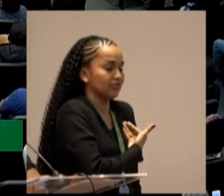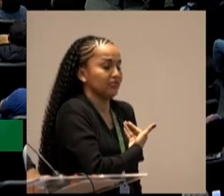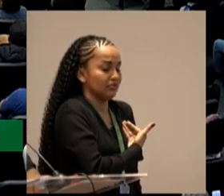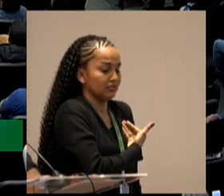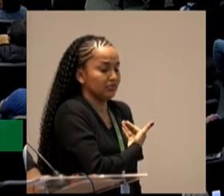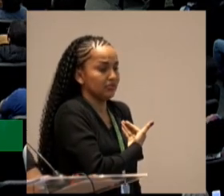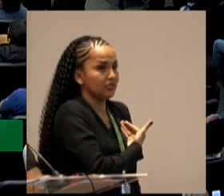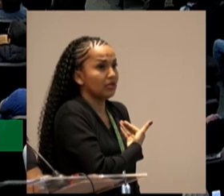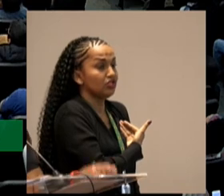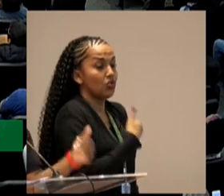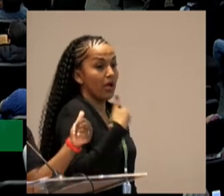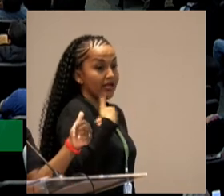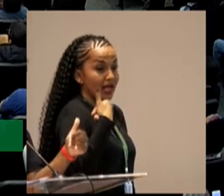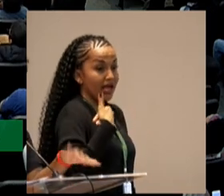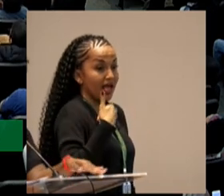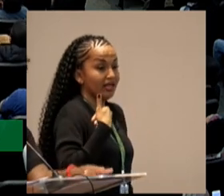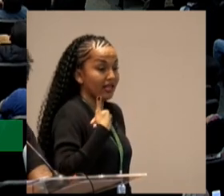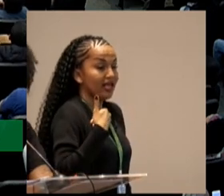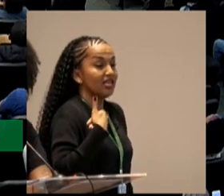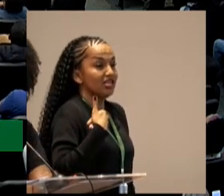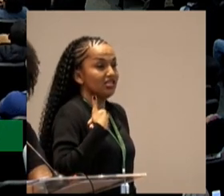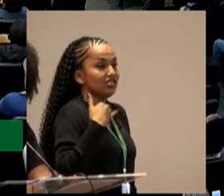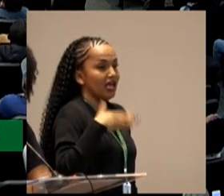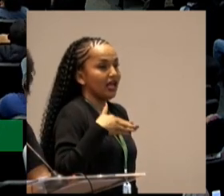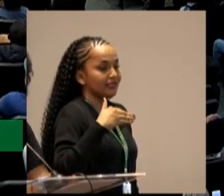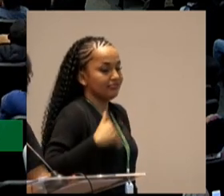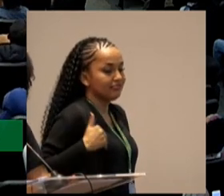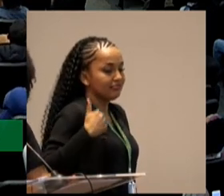uma idade colocada,